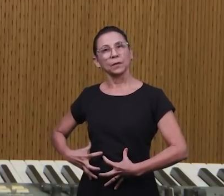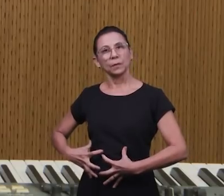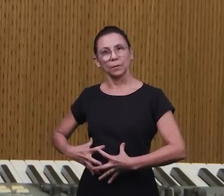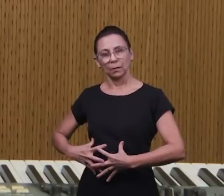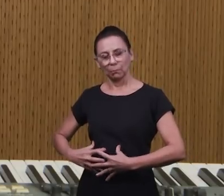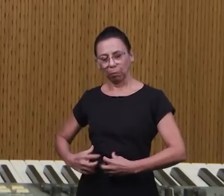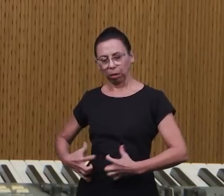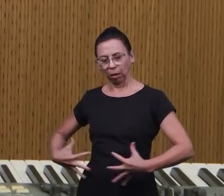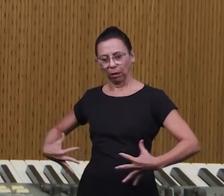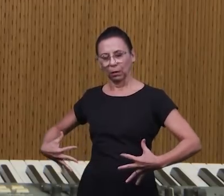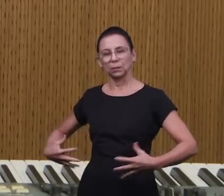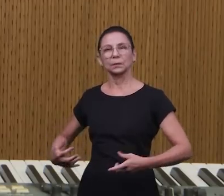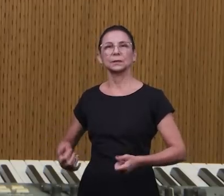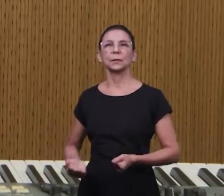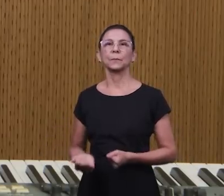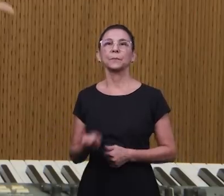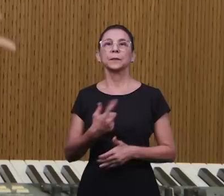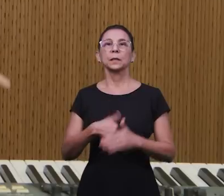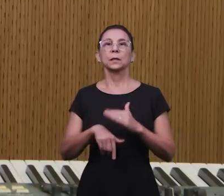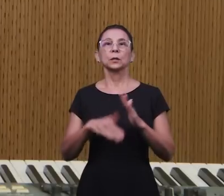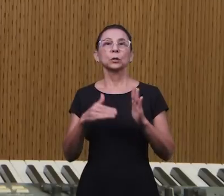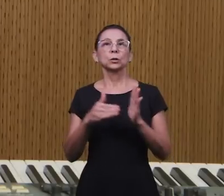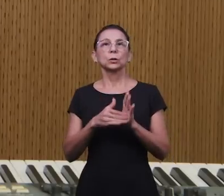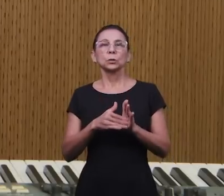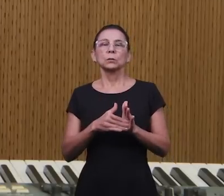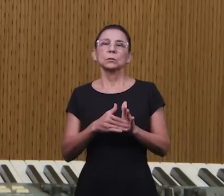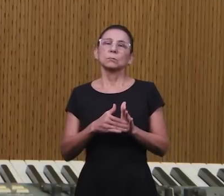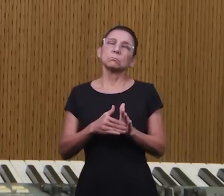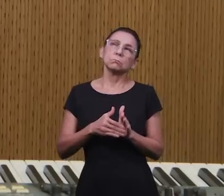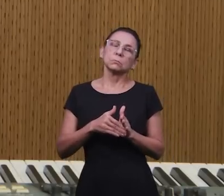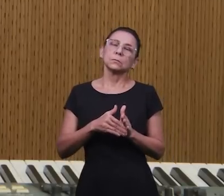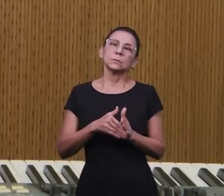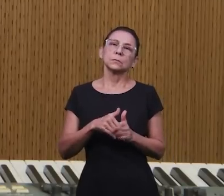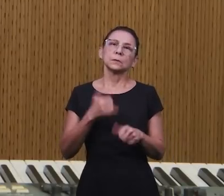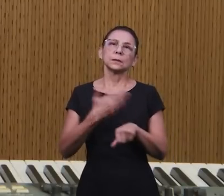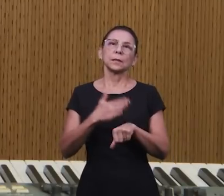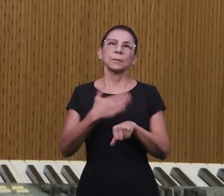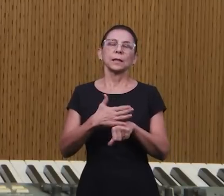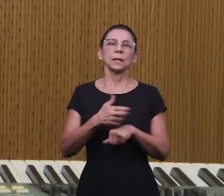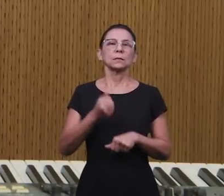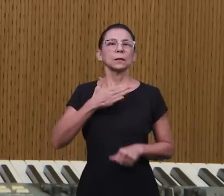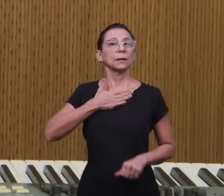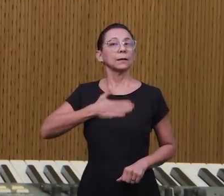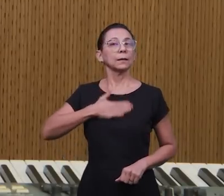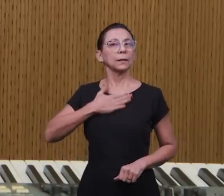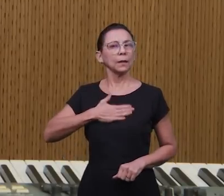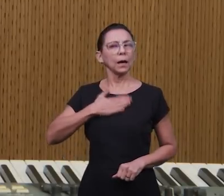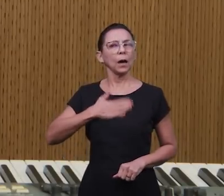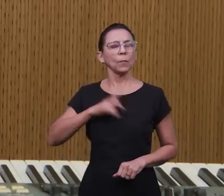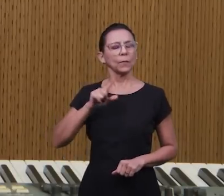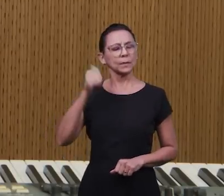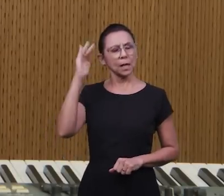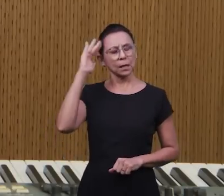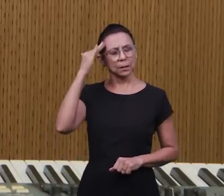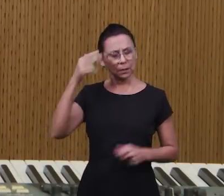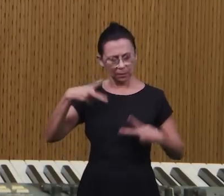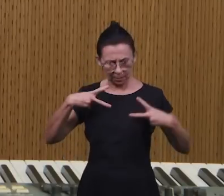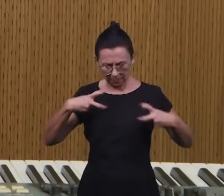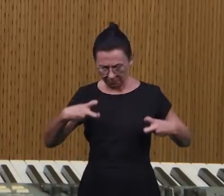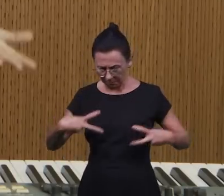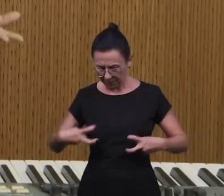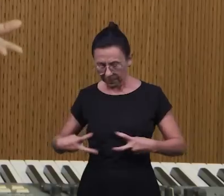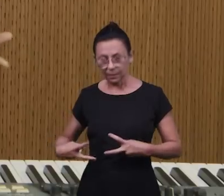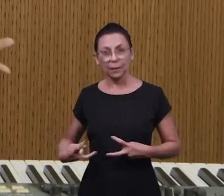esses exercícios de respiração de forma calma e consciente, para que você consiga perceber a evolução. Nós